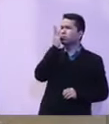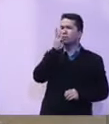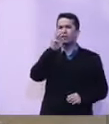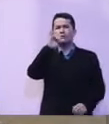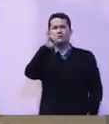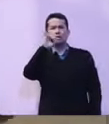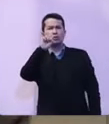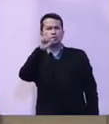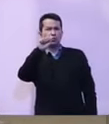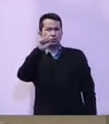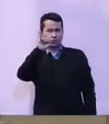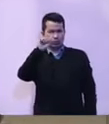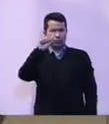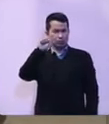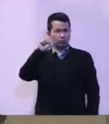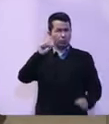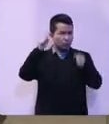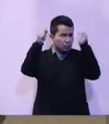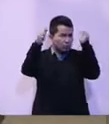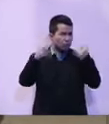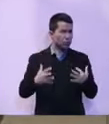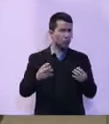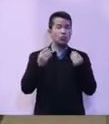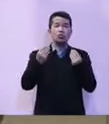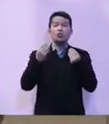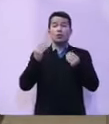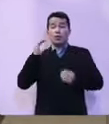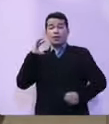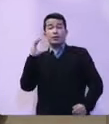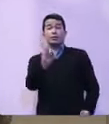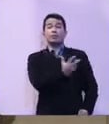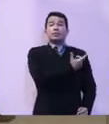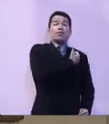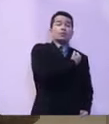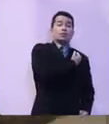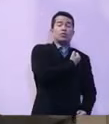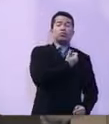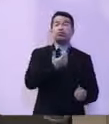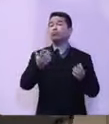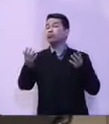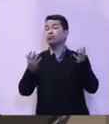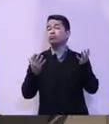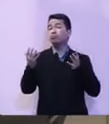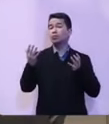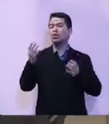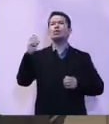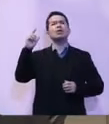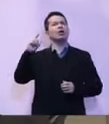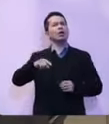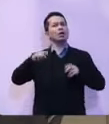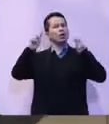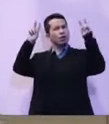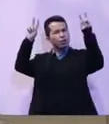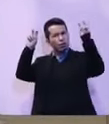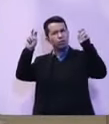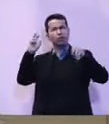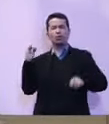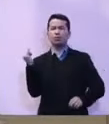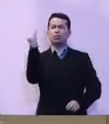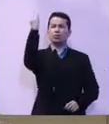elas ampliam o sentido dessa salvação. E elas parecem ser muito maiores do que aquilo que